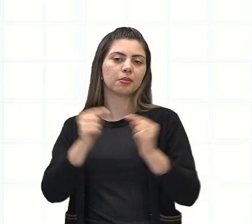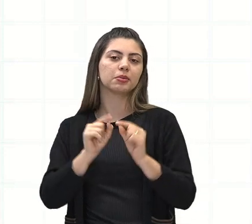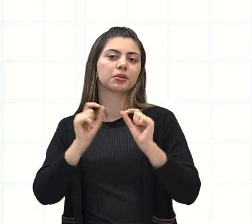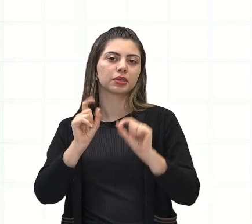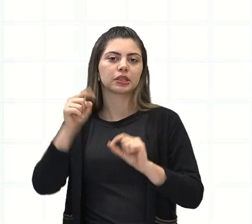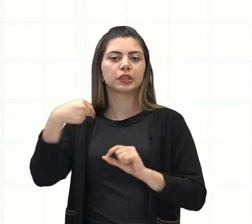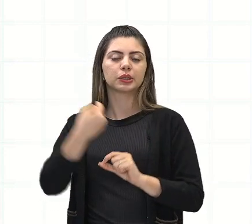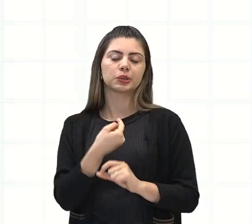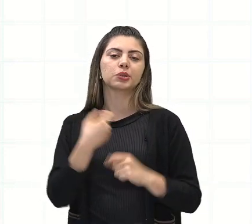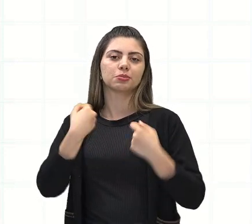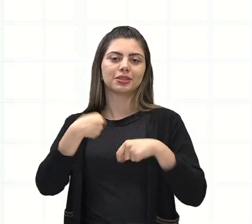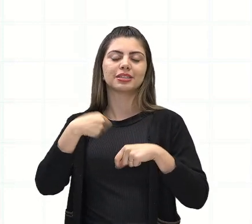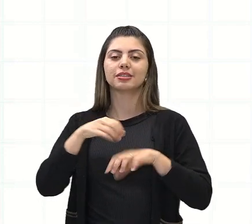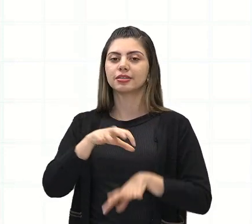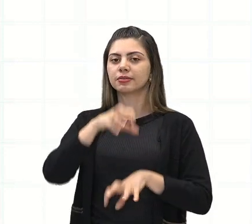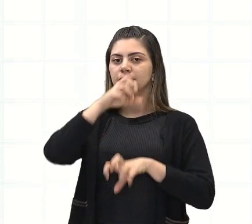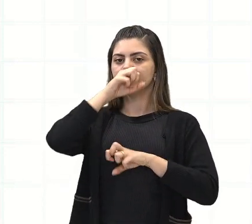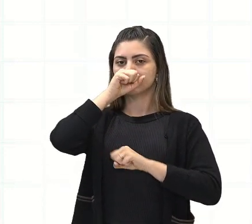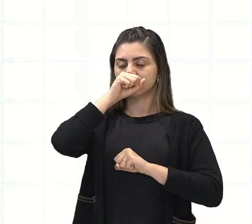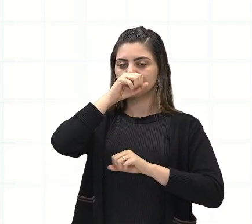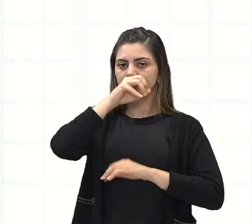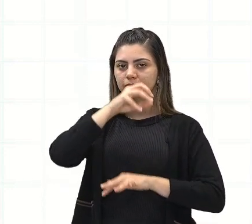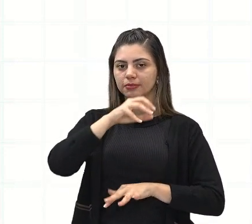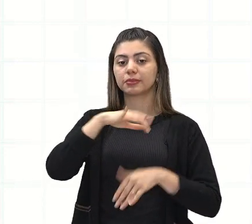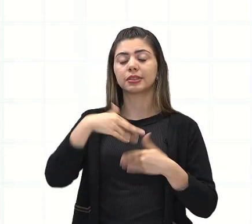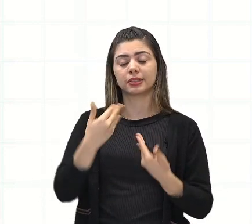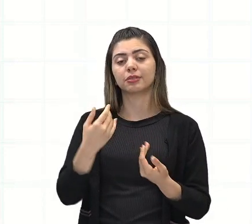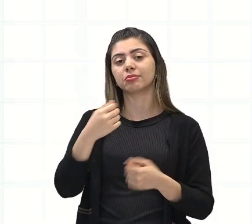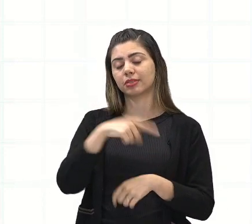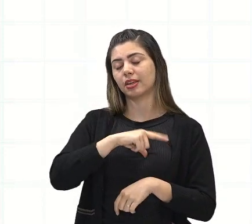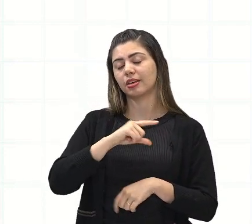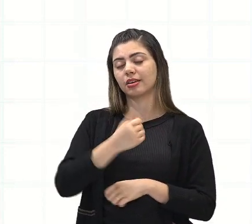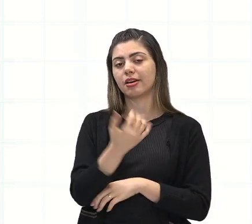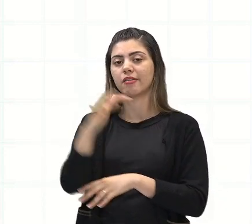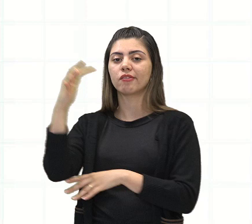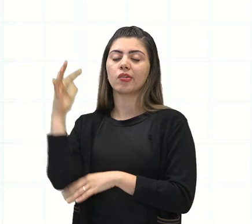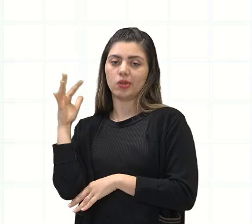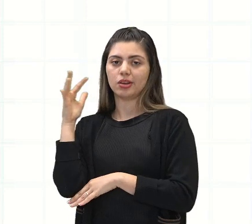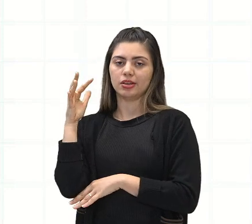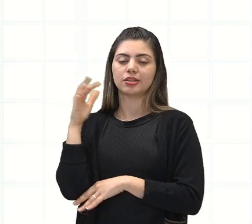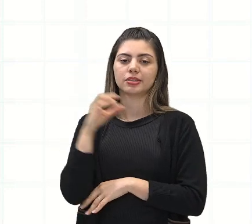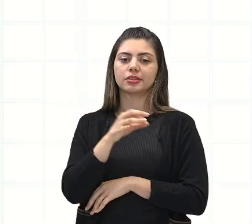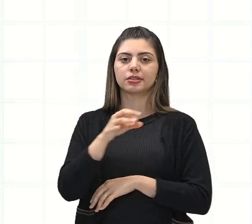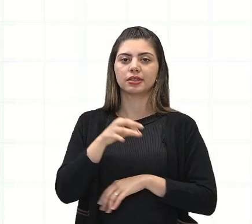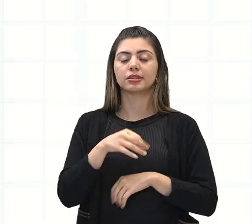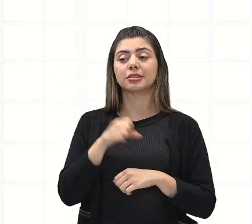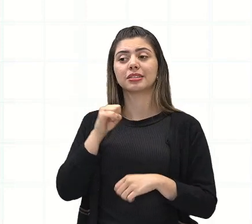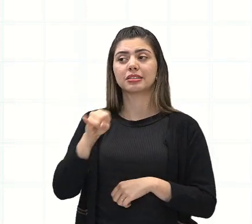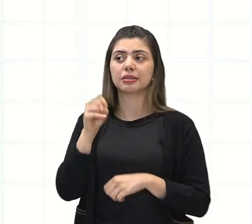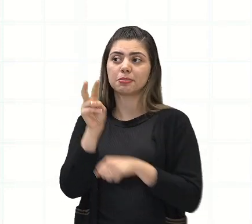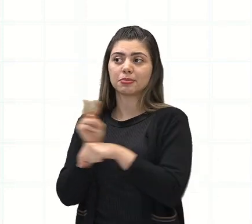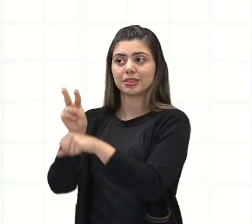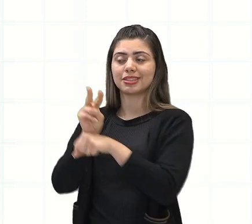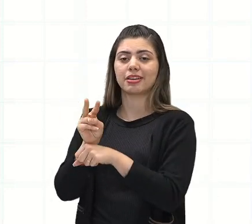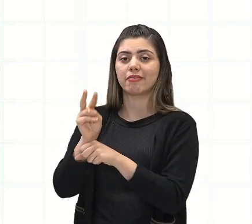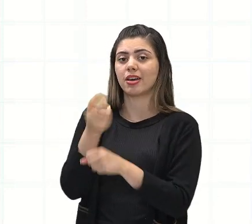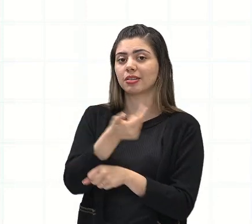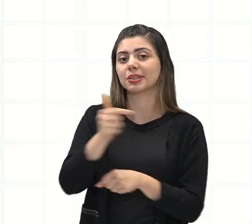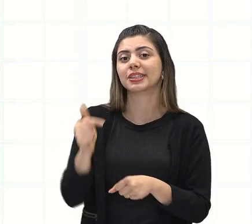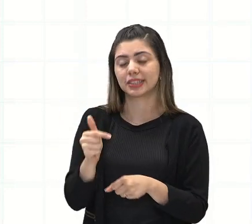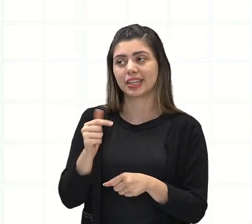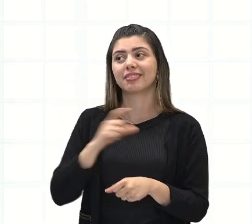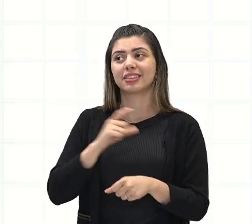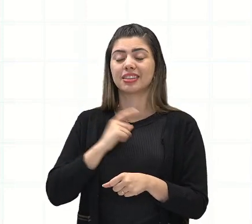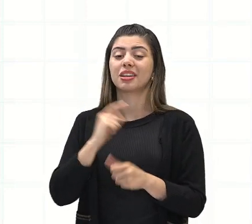que o oxigênio que é produzido, ele vem dessas florestas. Se não for isso, a gente vai ter problemas no